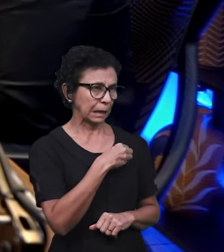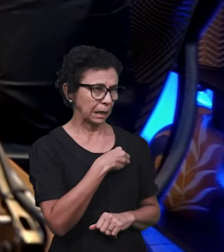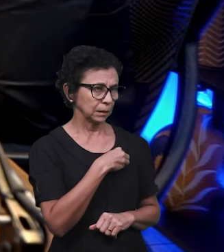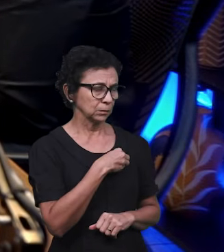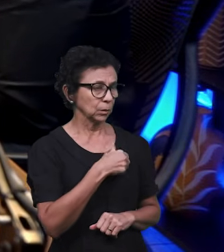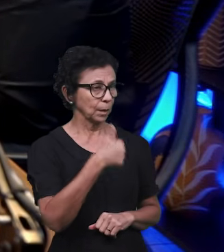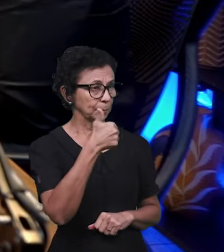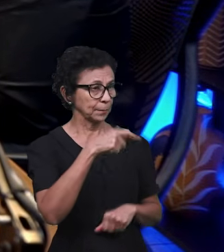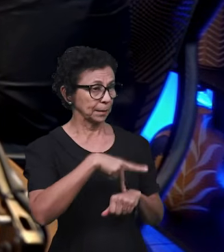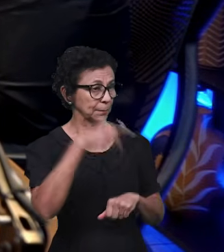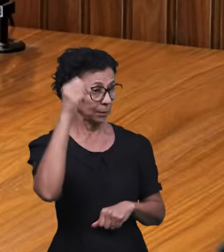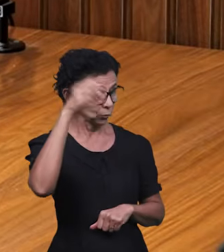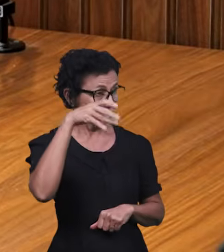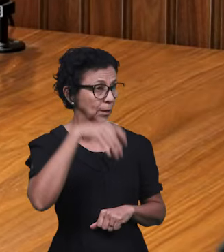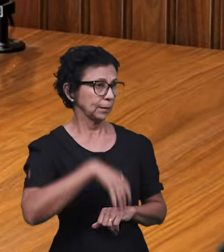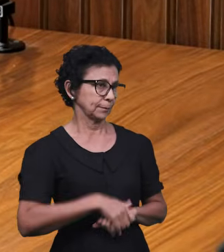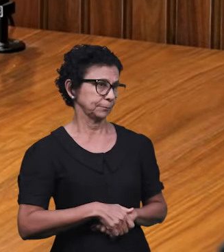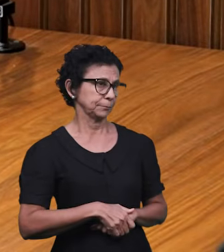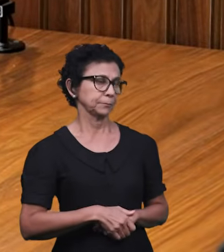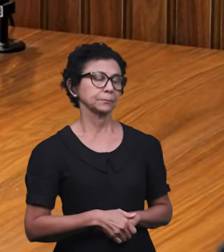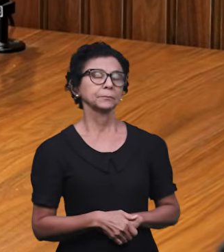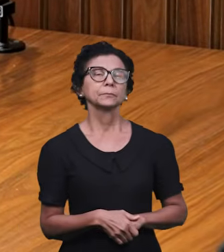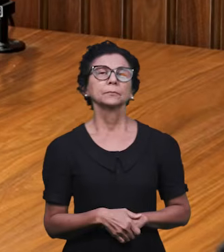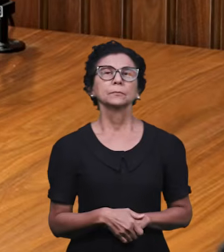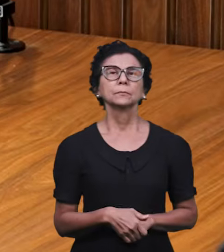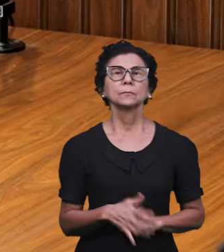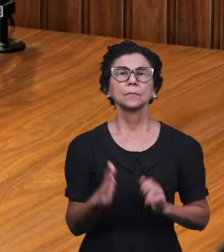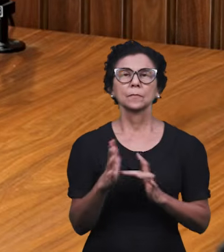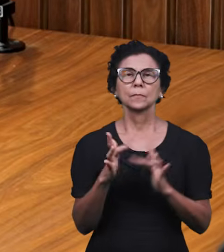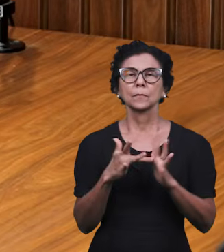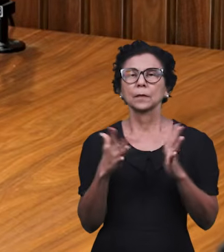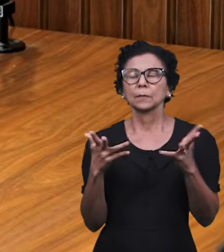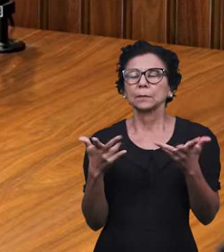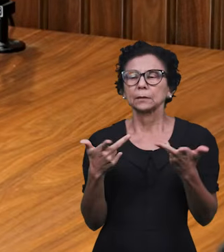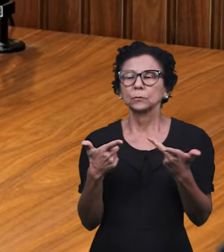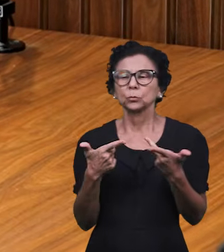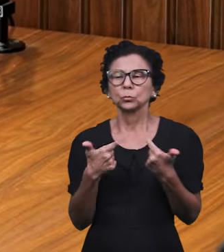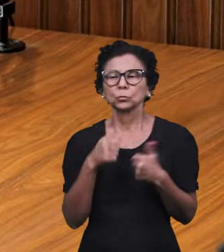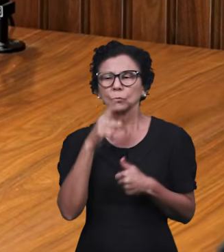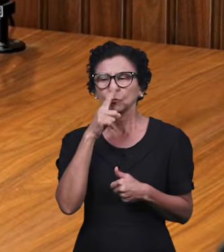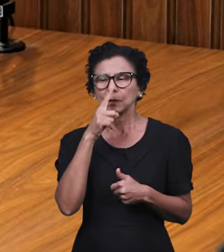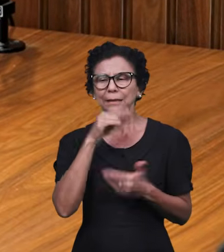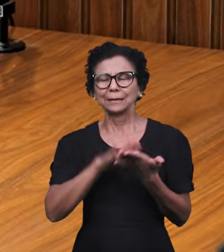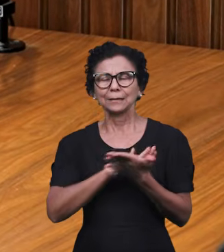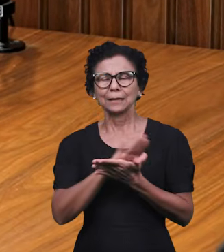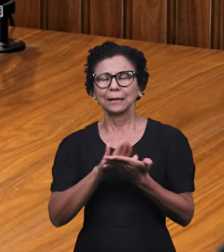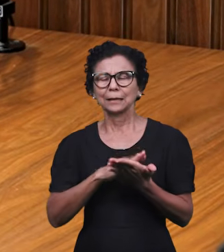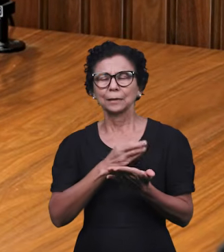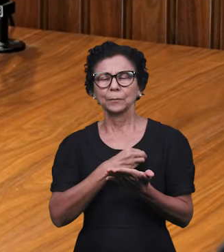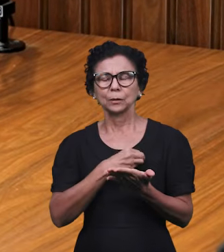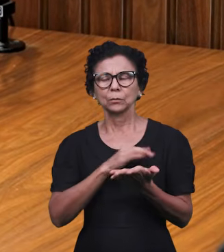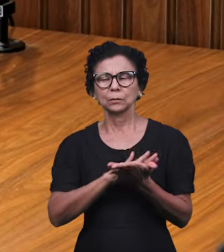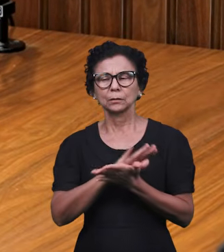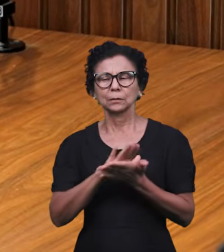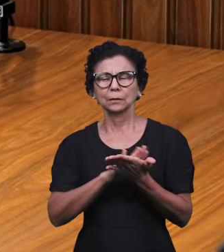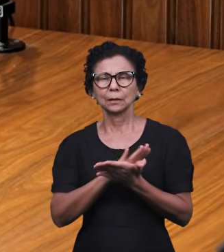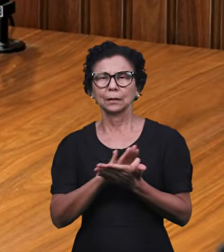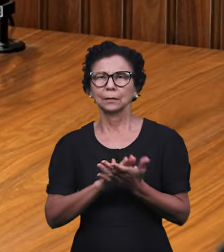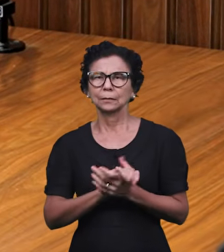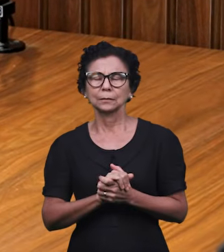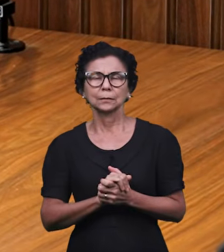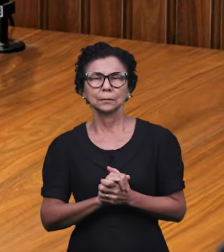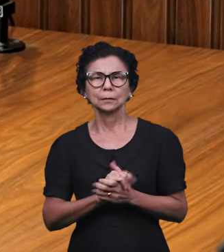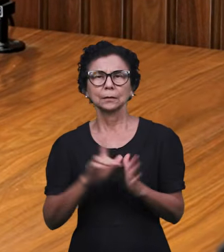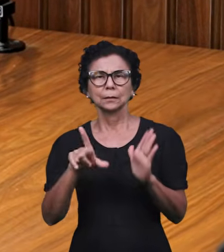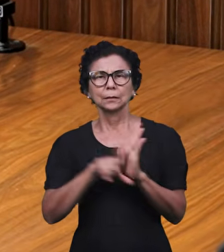da execução do projeto, Jesus foi maravilhoso. Ele não errou, ele não pecou, ele foi exatamente cumpridor